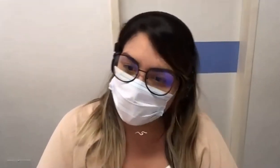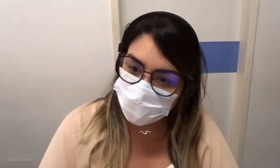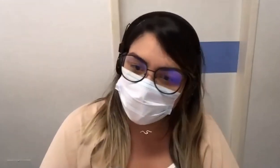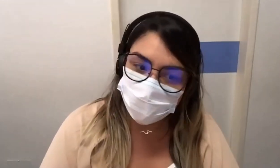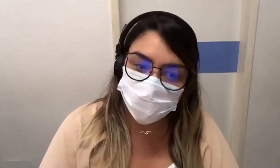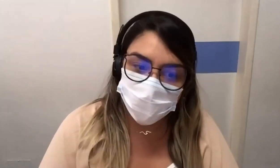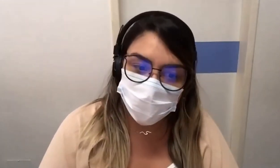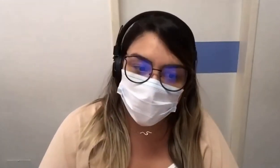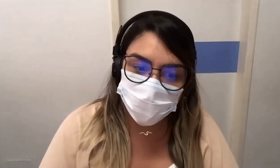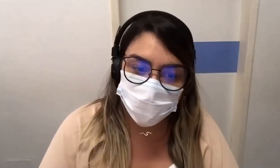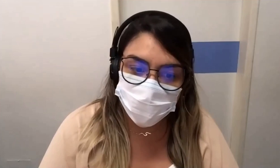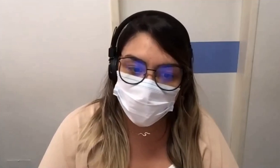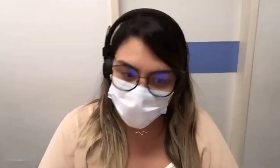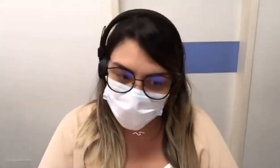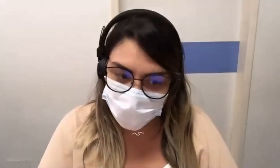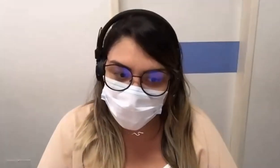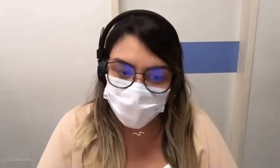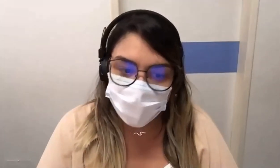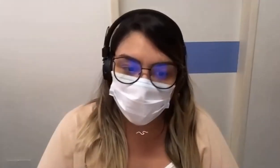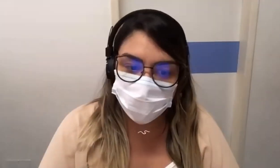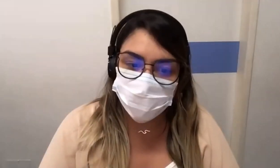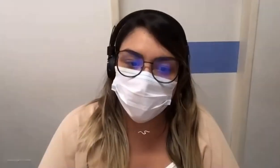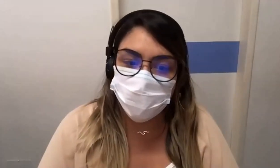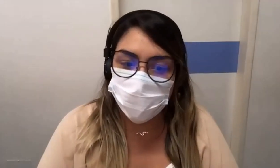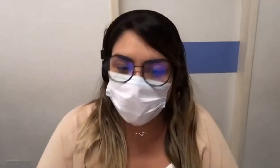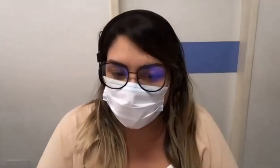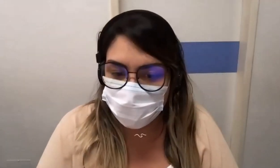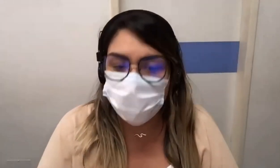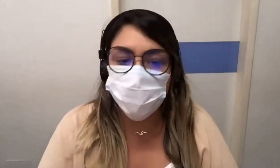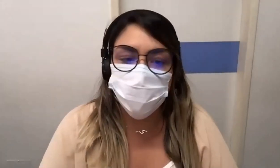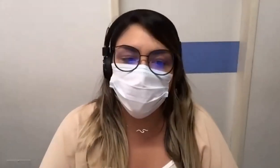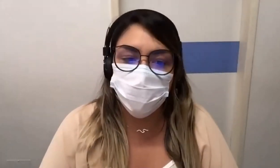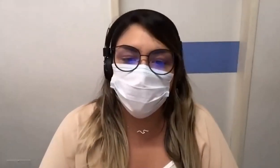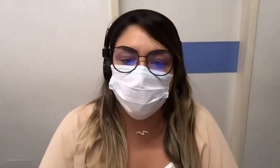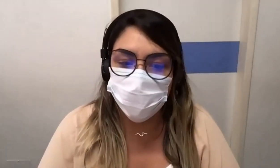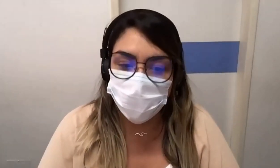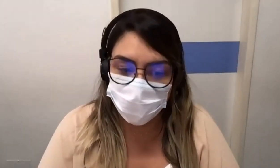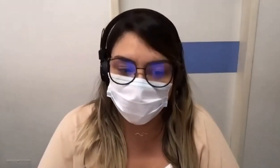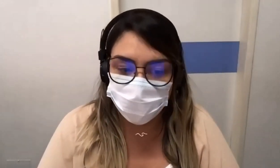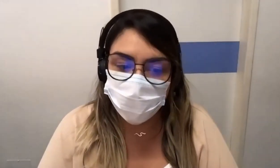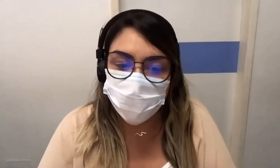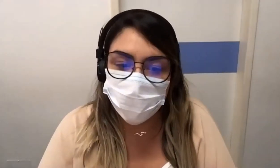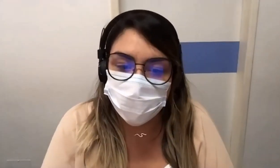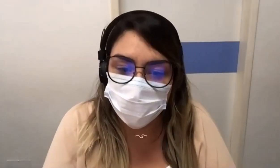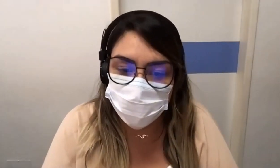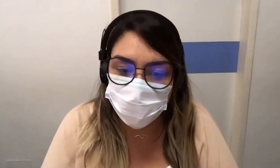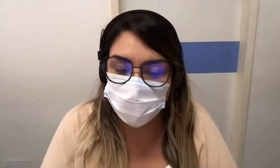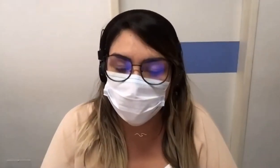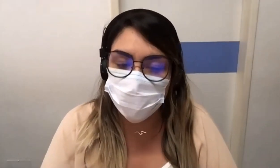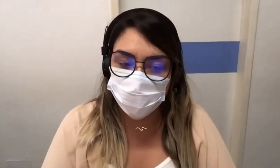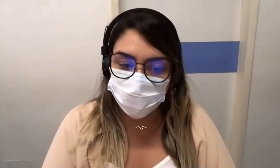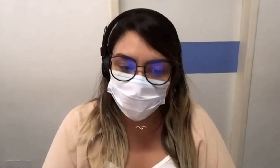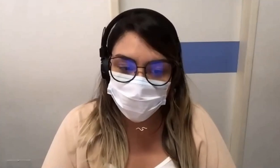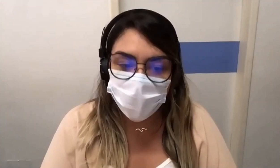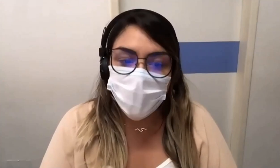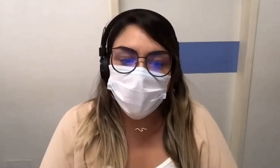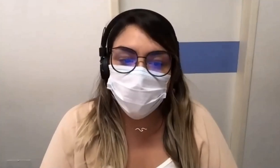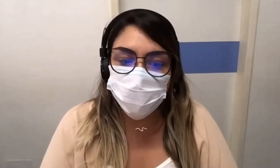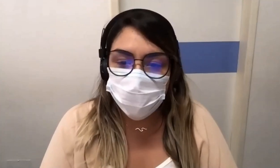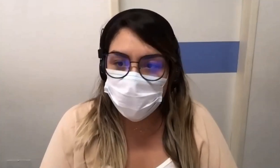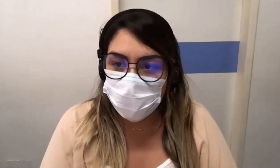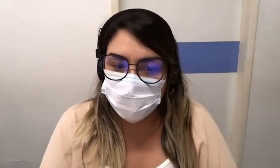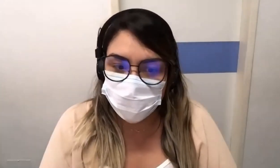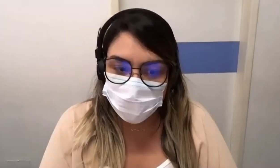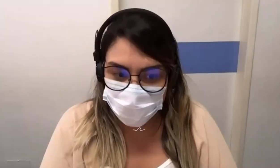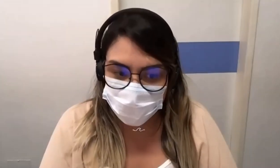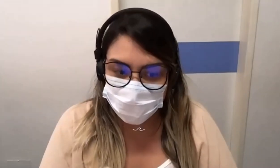palestrantes de hoje, doutora Larissa Siqueira, oncologista pediátrica do GAC, né, do Hospital Oswaldo Cruz, e